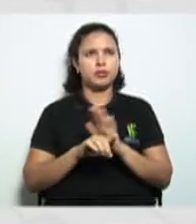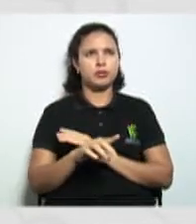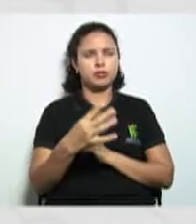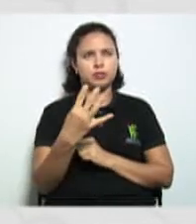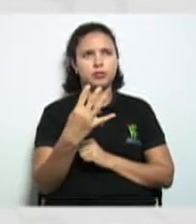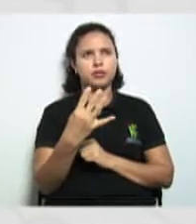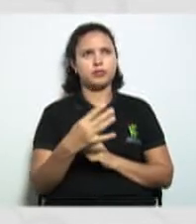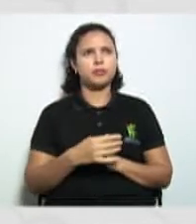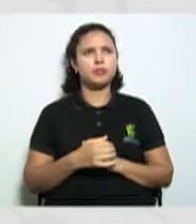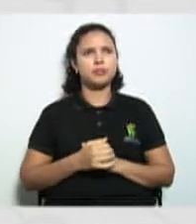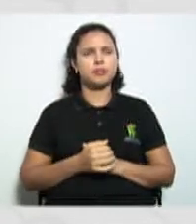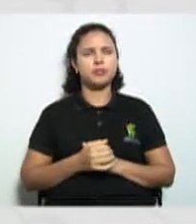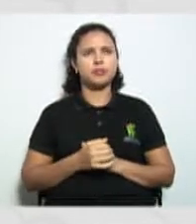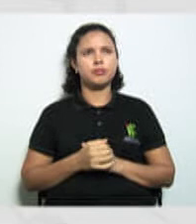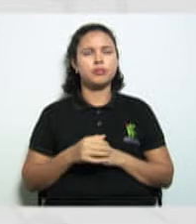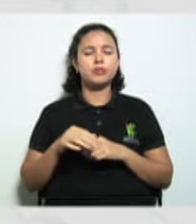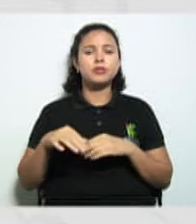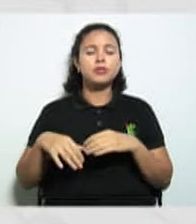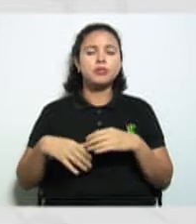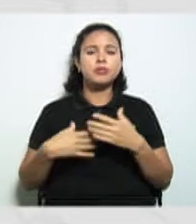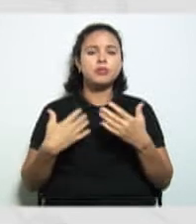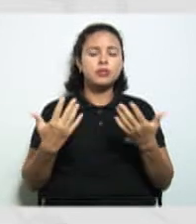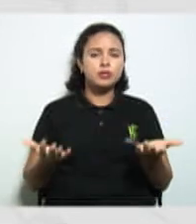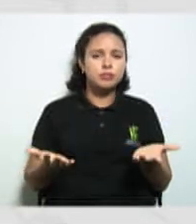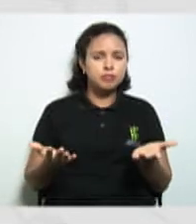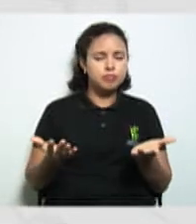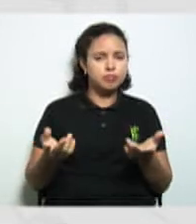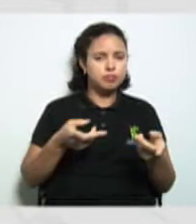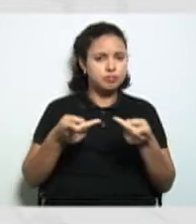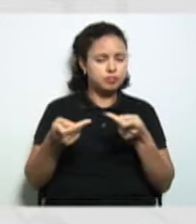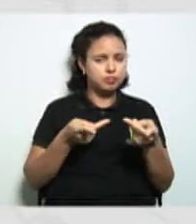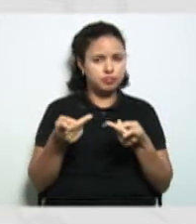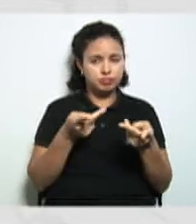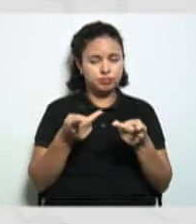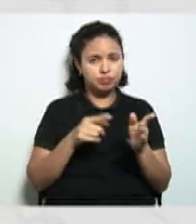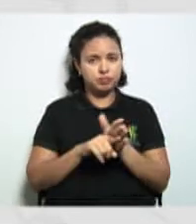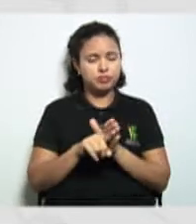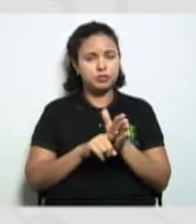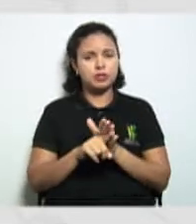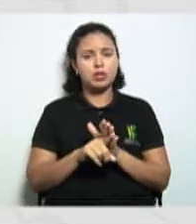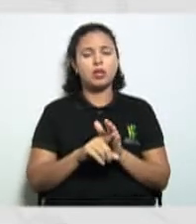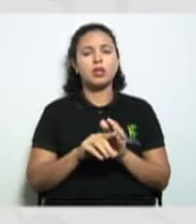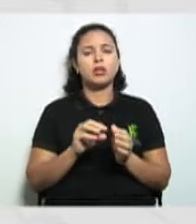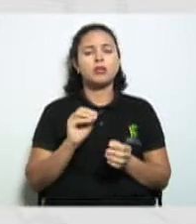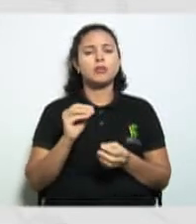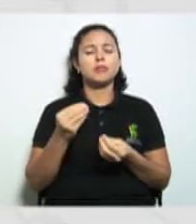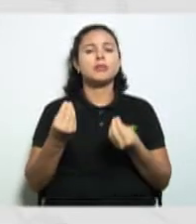quais as finalidades de um projeto de pesquisa? De acordo com a NBR